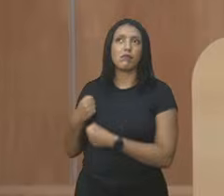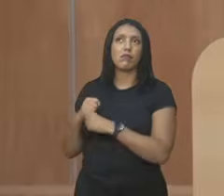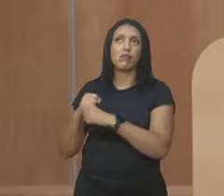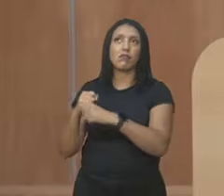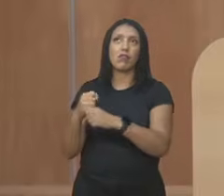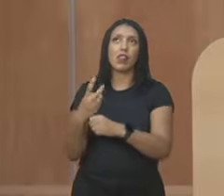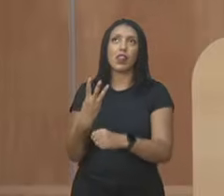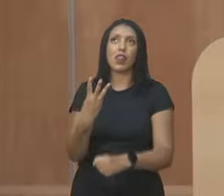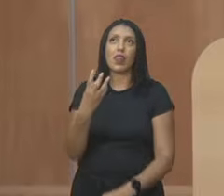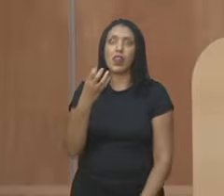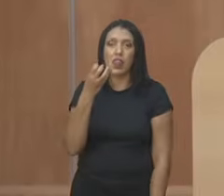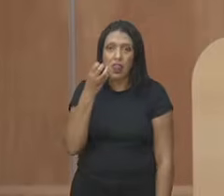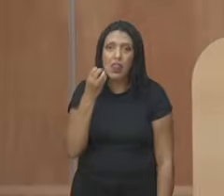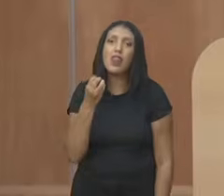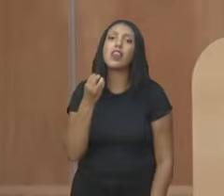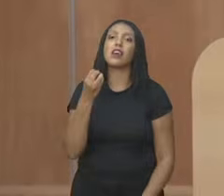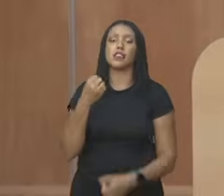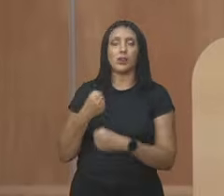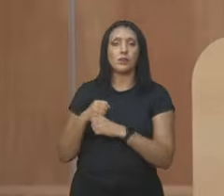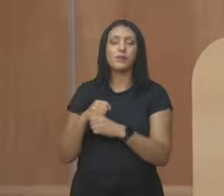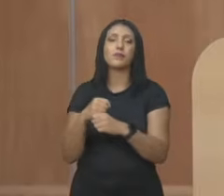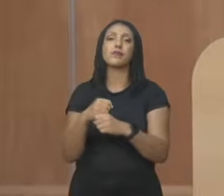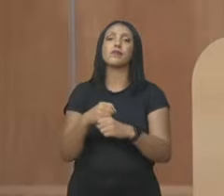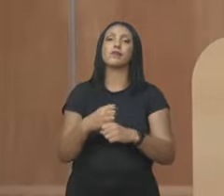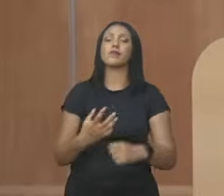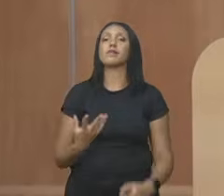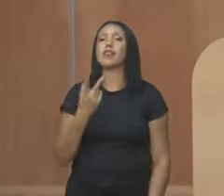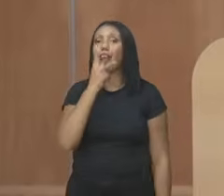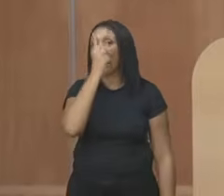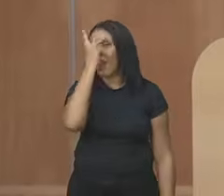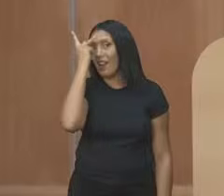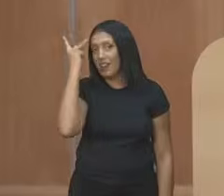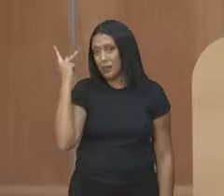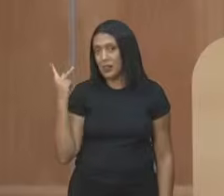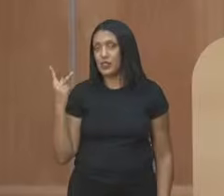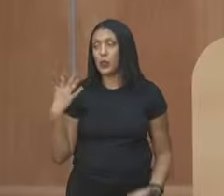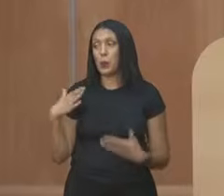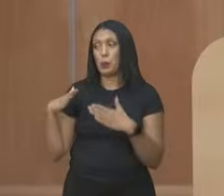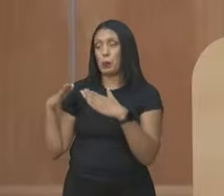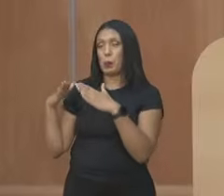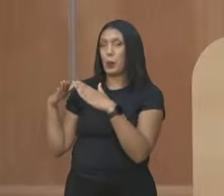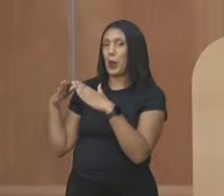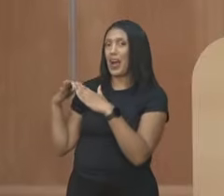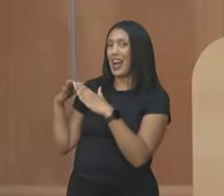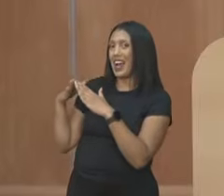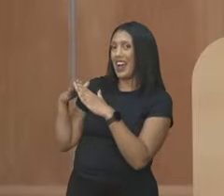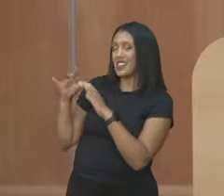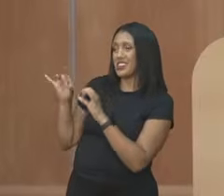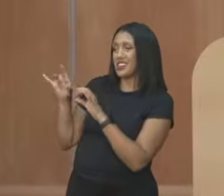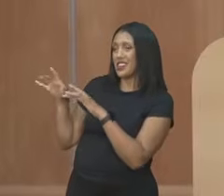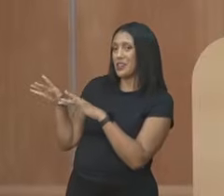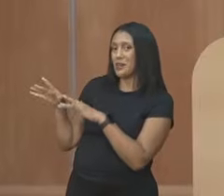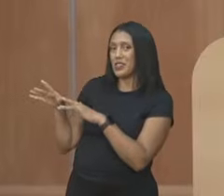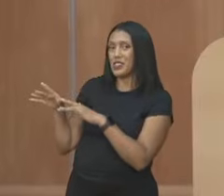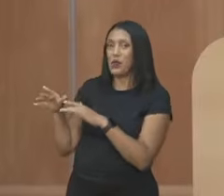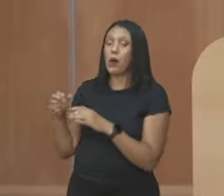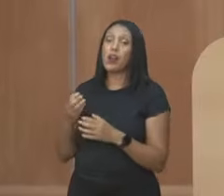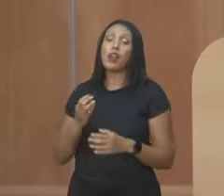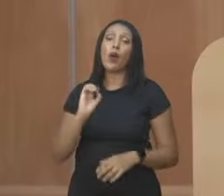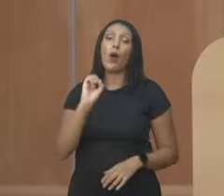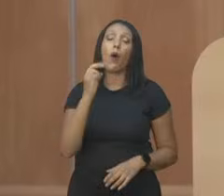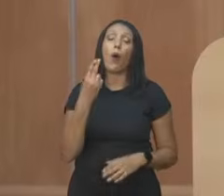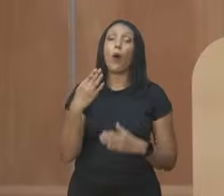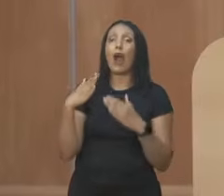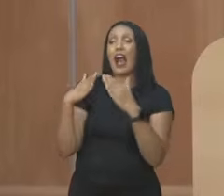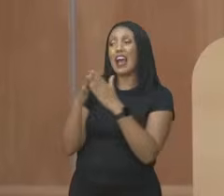para as pessoas que vão para a situação de rua, numa tentativa de resgatá-lo, né? Mas e aí, eu resgato e